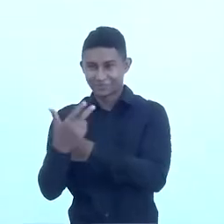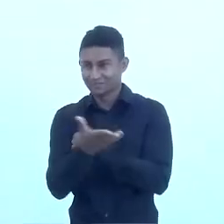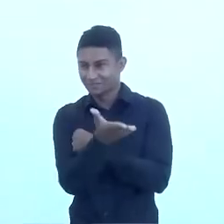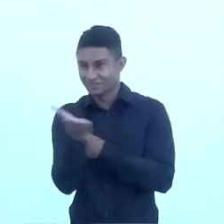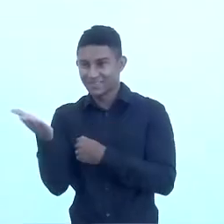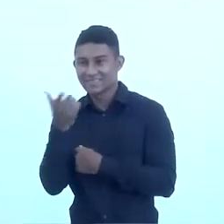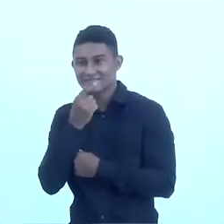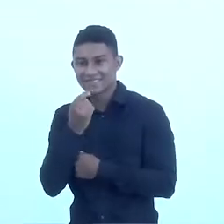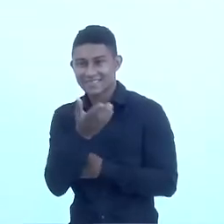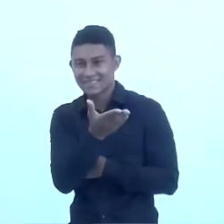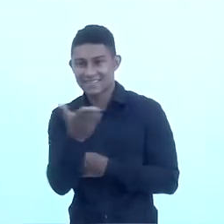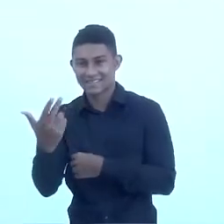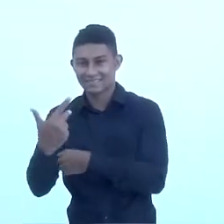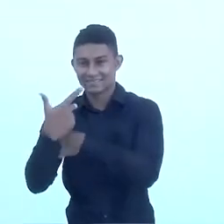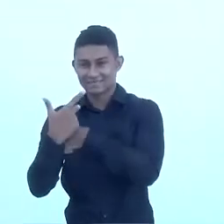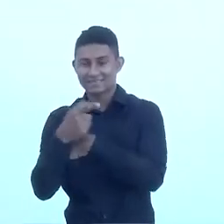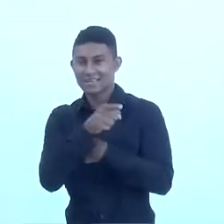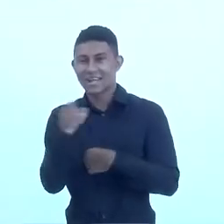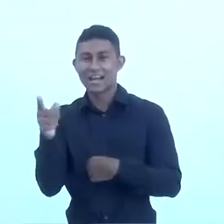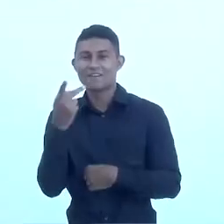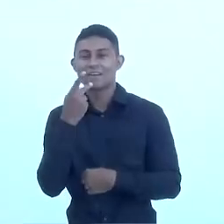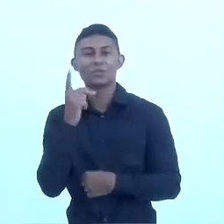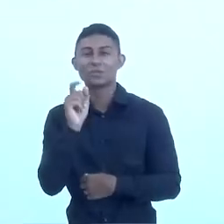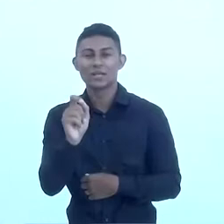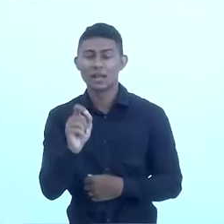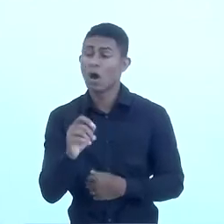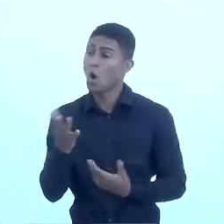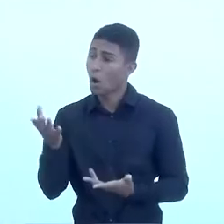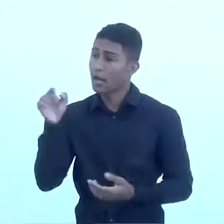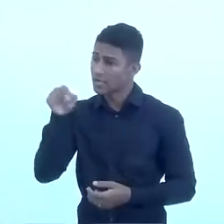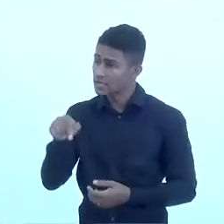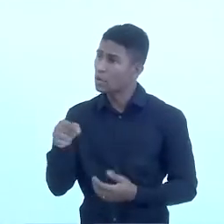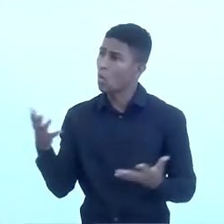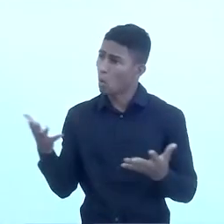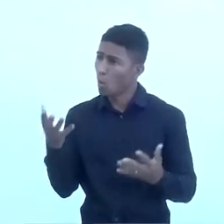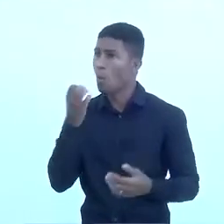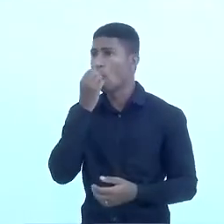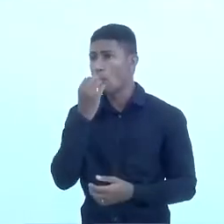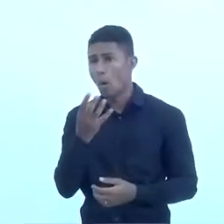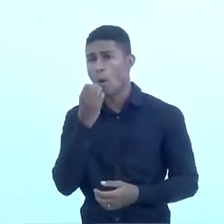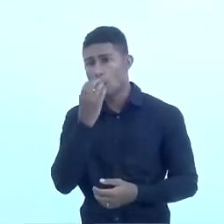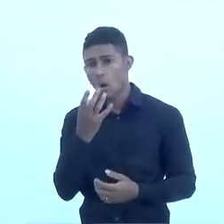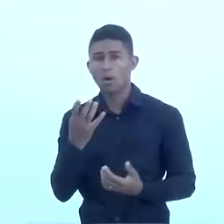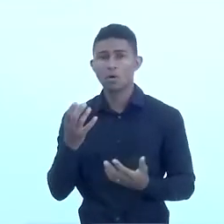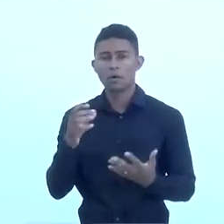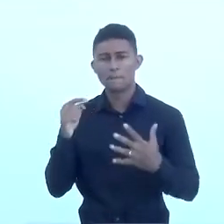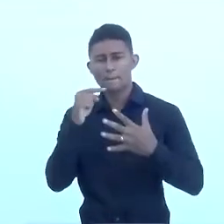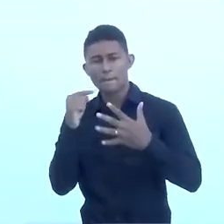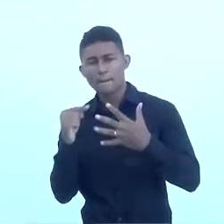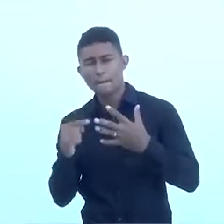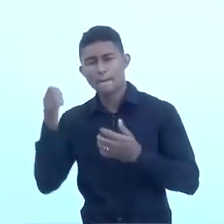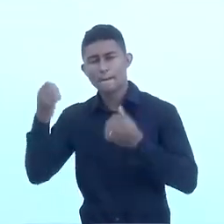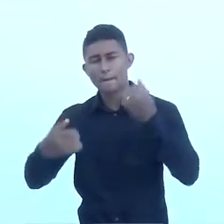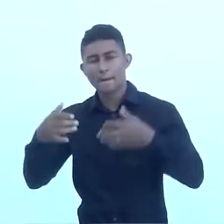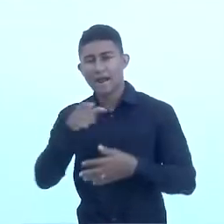quer dizer, os meninos que gravam aqui são os primeiros a me dizer, pô, o programa foi assim, o programa foi assado, né? Então,